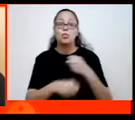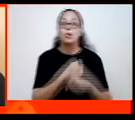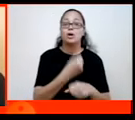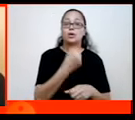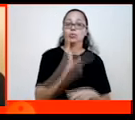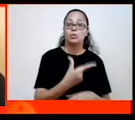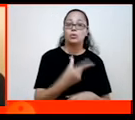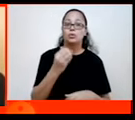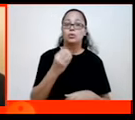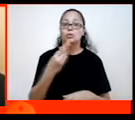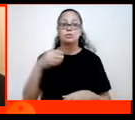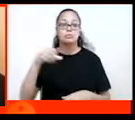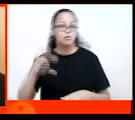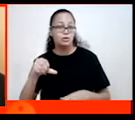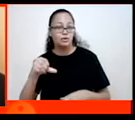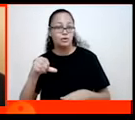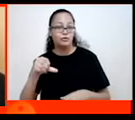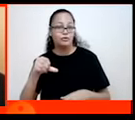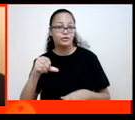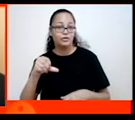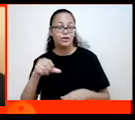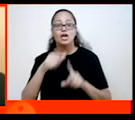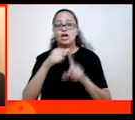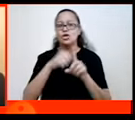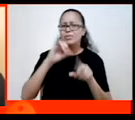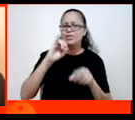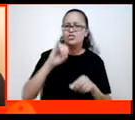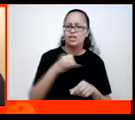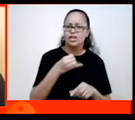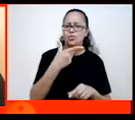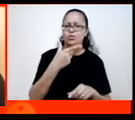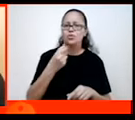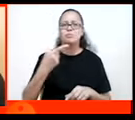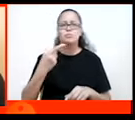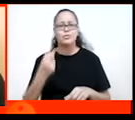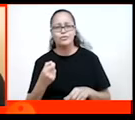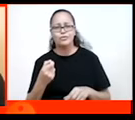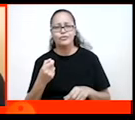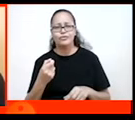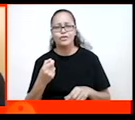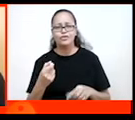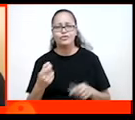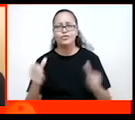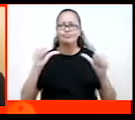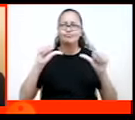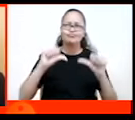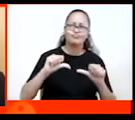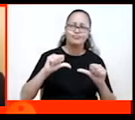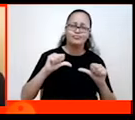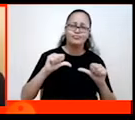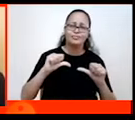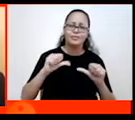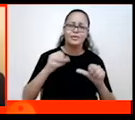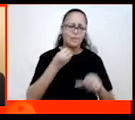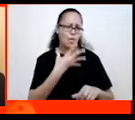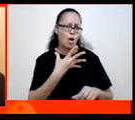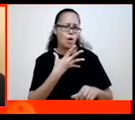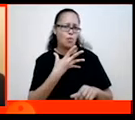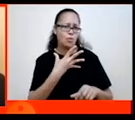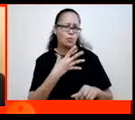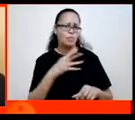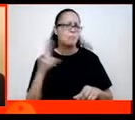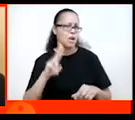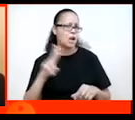2019, vamos supor em janeiro. Em janeiro de 2020 ele já está, entre aspas, obsoleto, né? Então ele está bom, a bateria está boa,